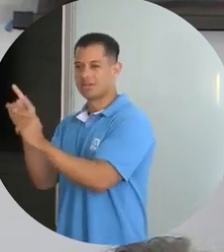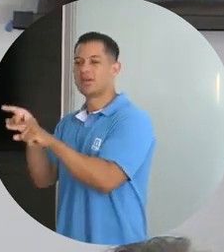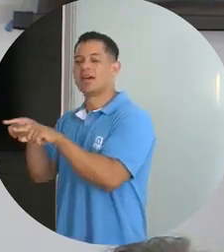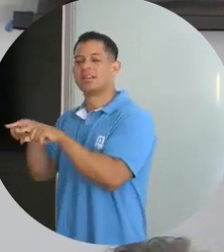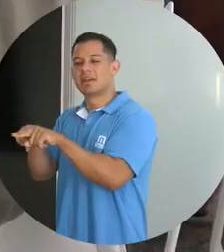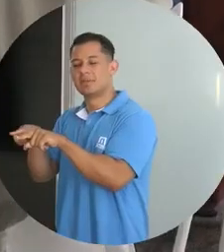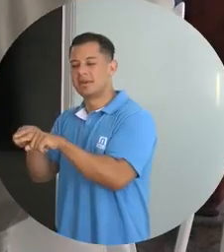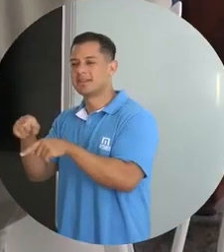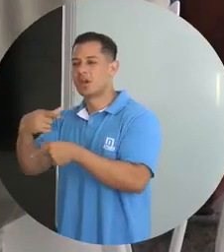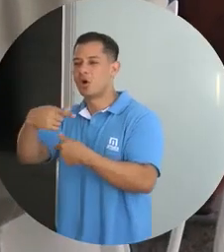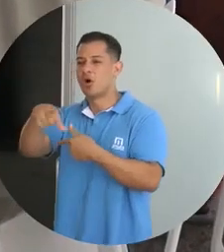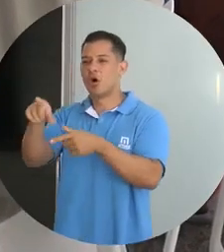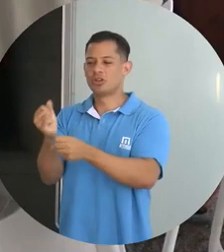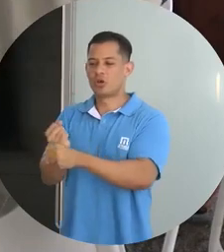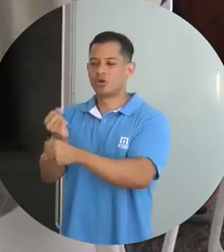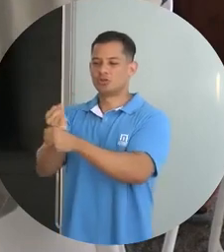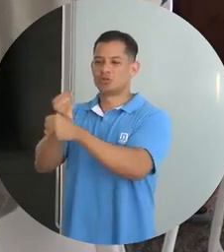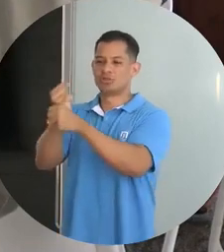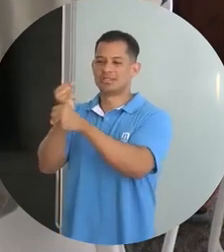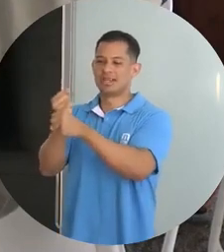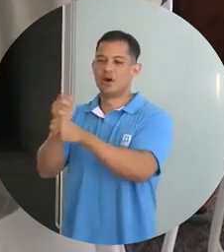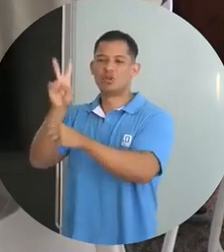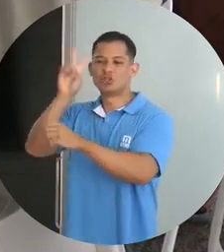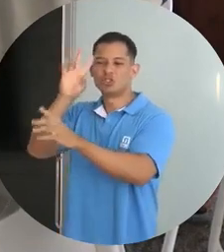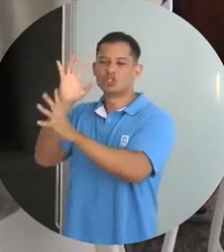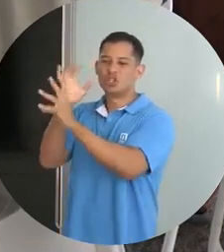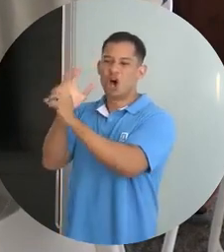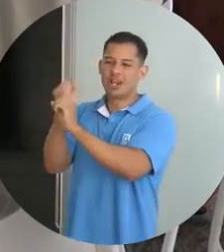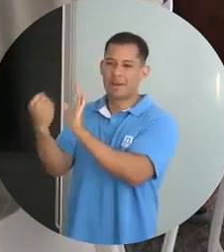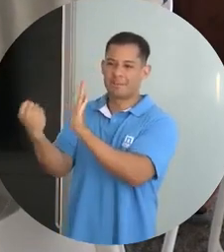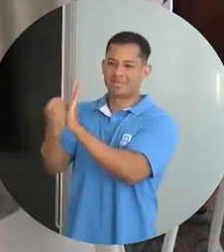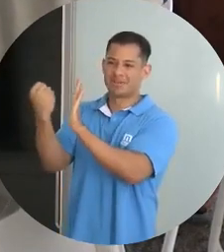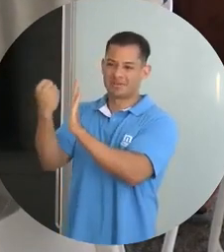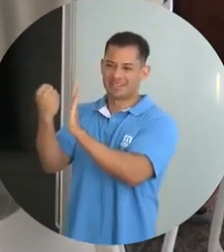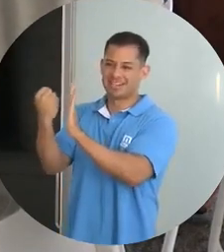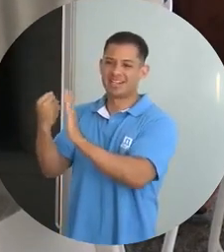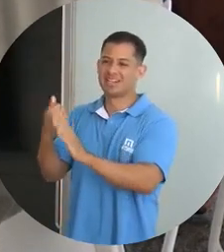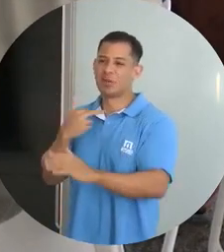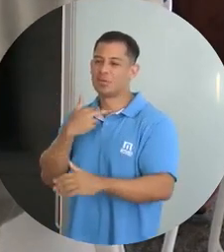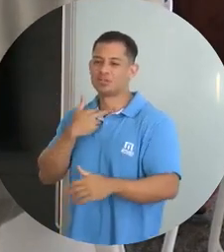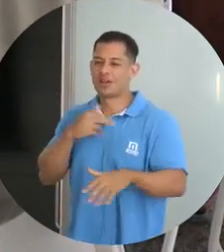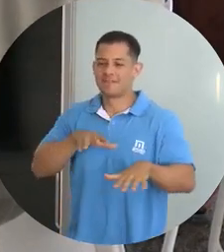eram patrimônio histórico ao redor. Então, não podia ter vibração e, quando